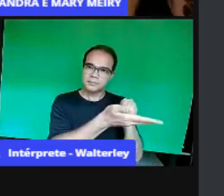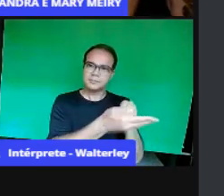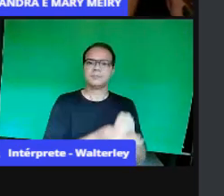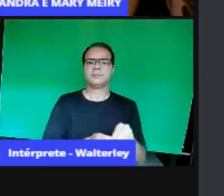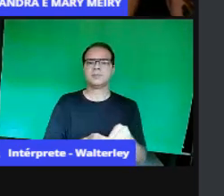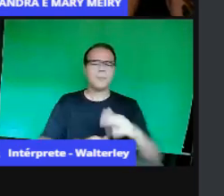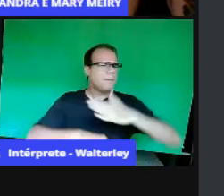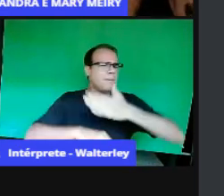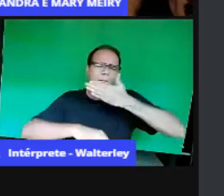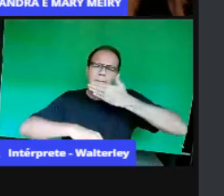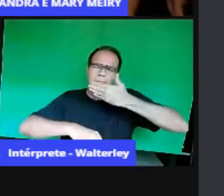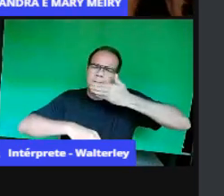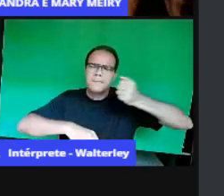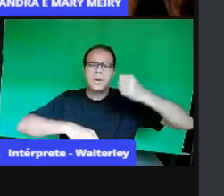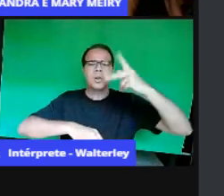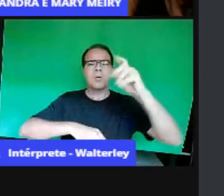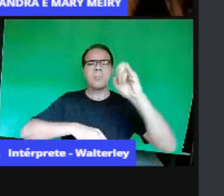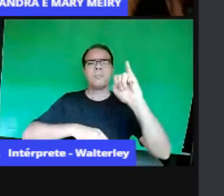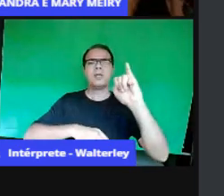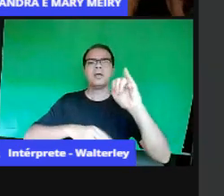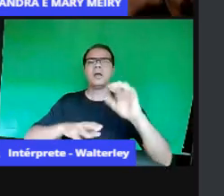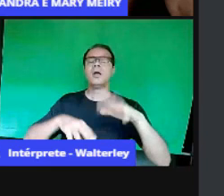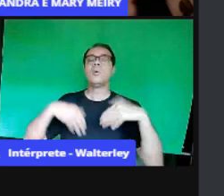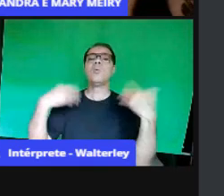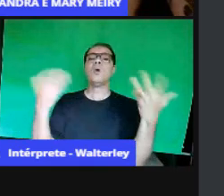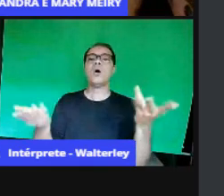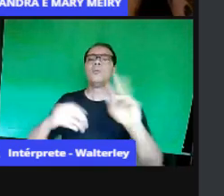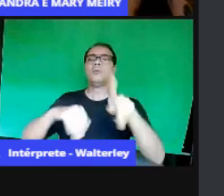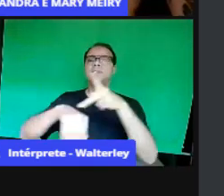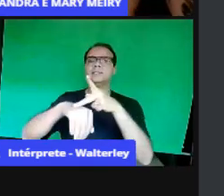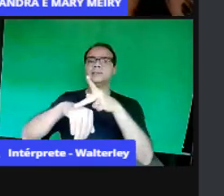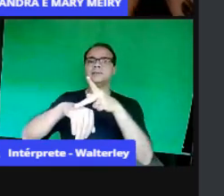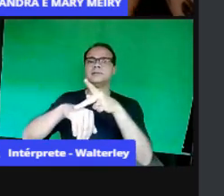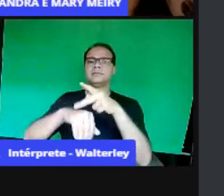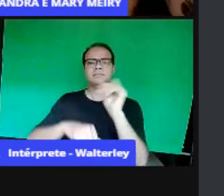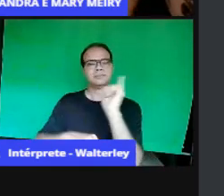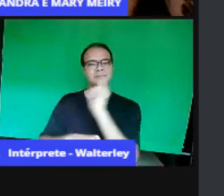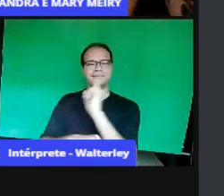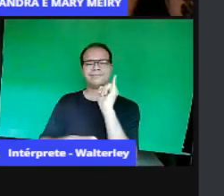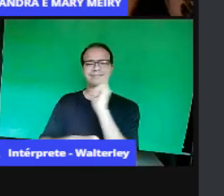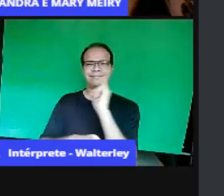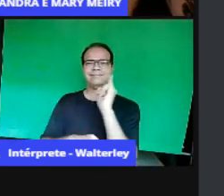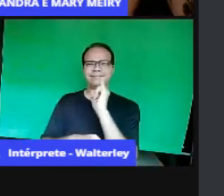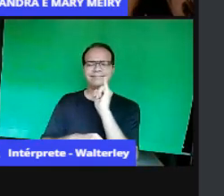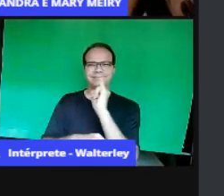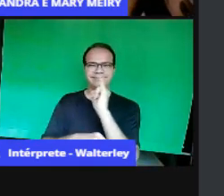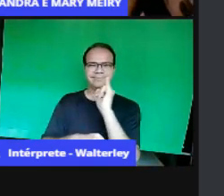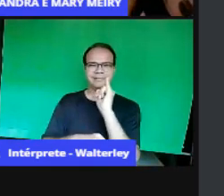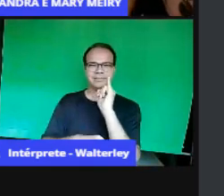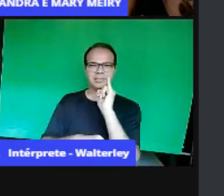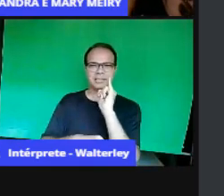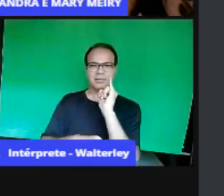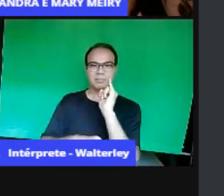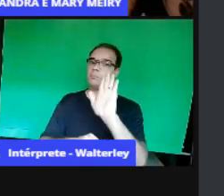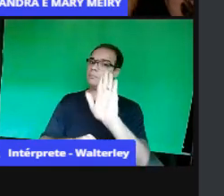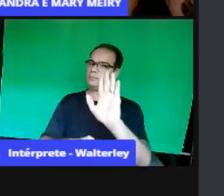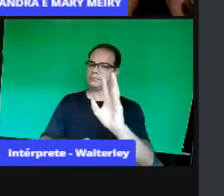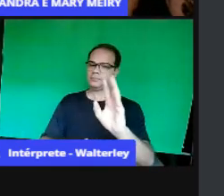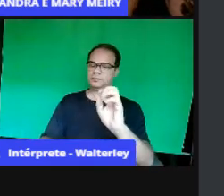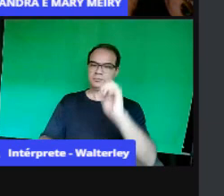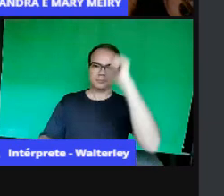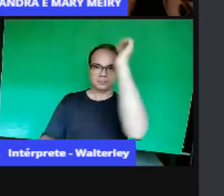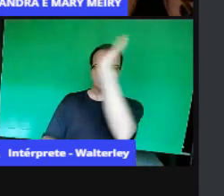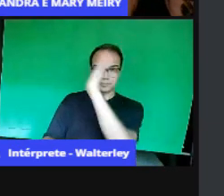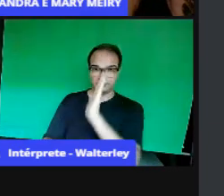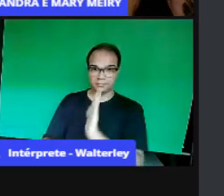a nível mundial é o italiano. Mas a gente chega lá, a gente está num patamar elaborado, a gente está em um